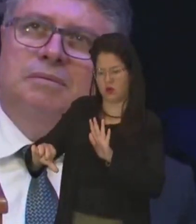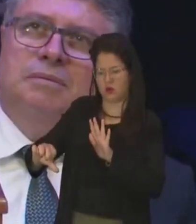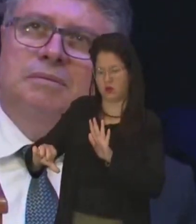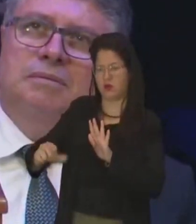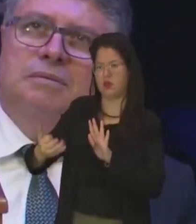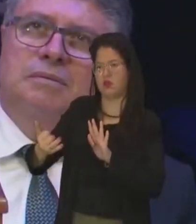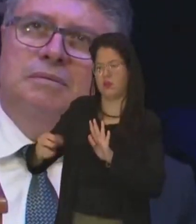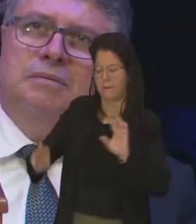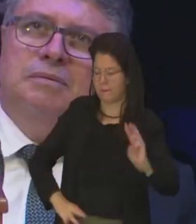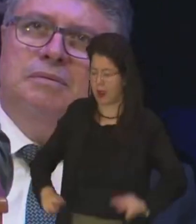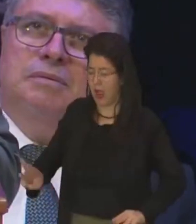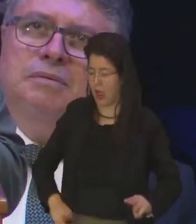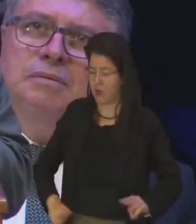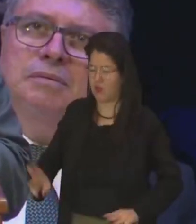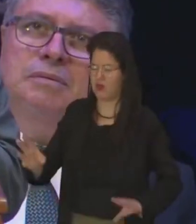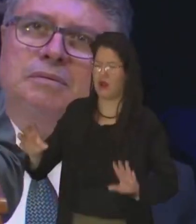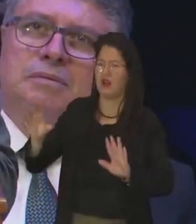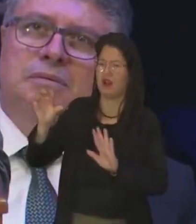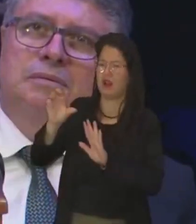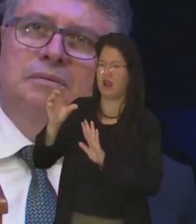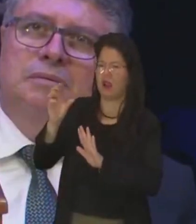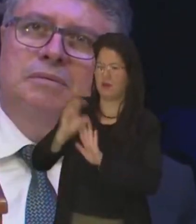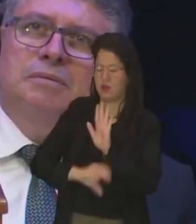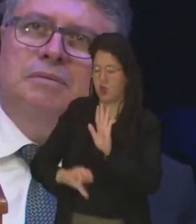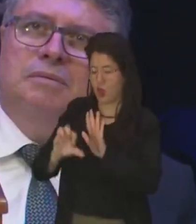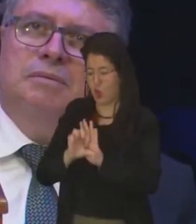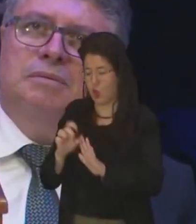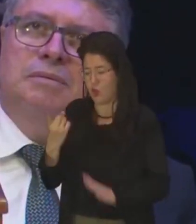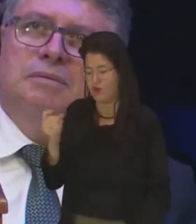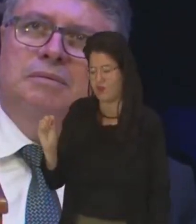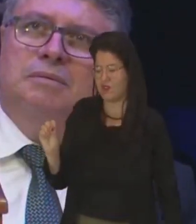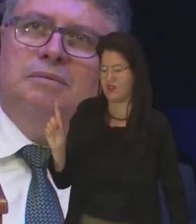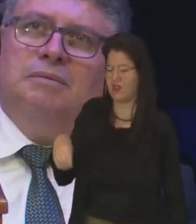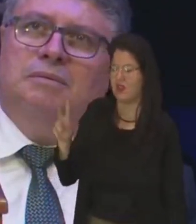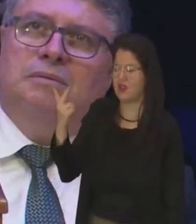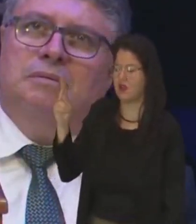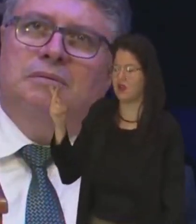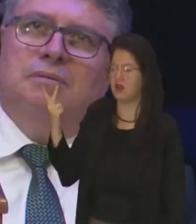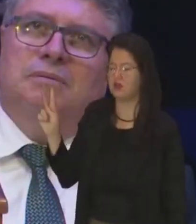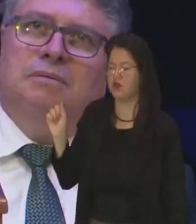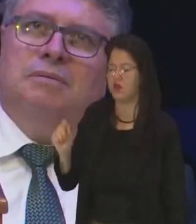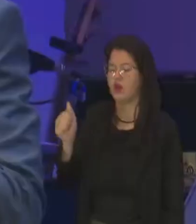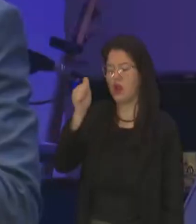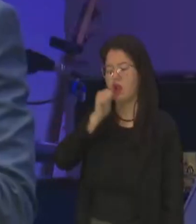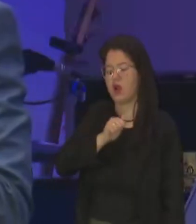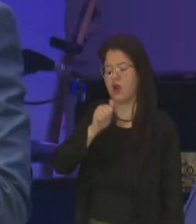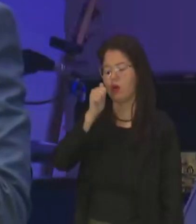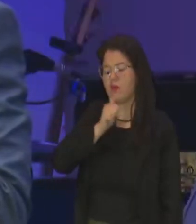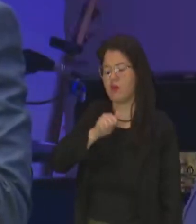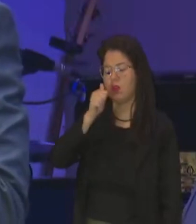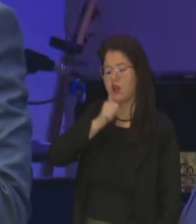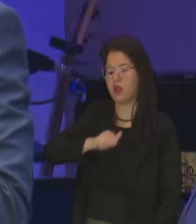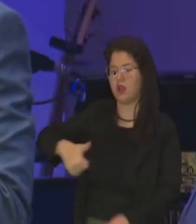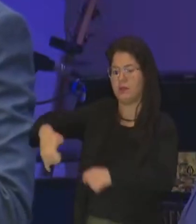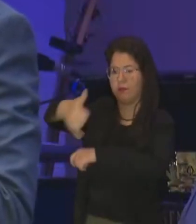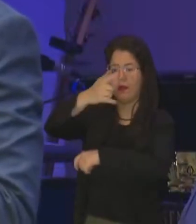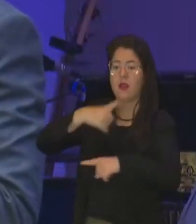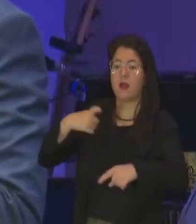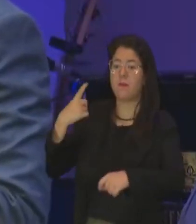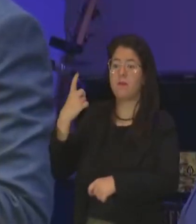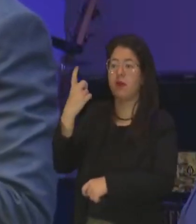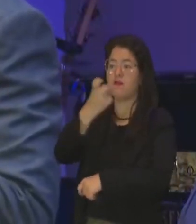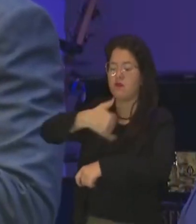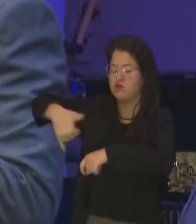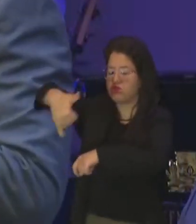Marcos 14, o começo, até o versículo 9, 10 por ali, é aquela história da mulher que ungiu Jesus com perfume muito